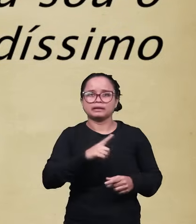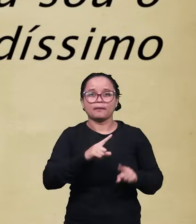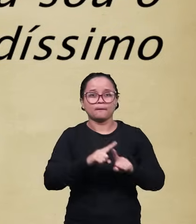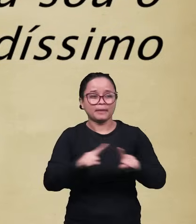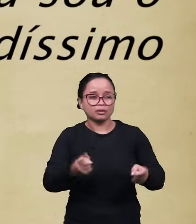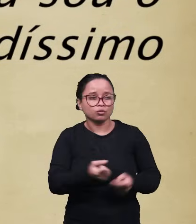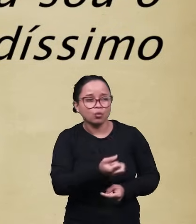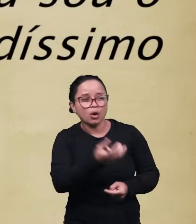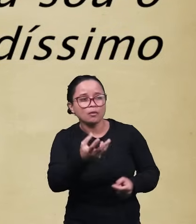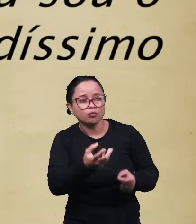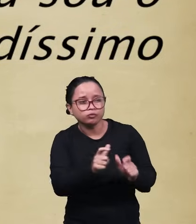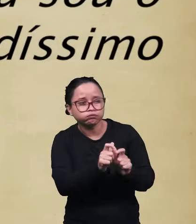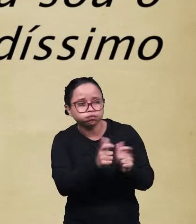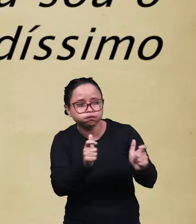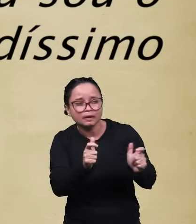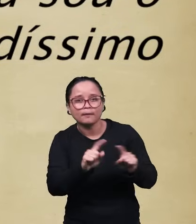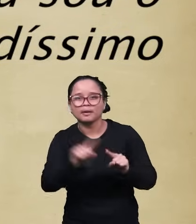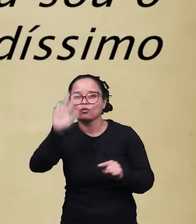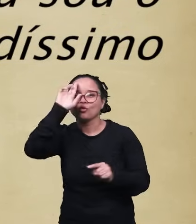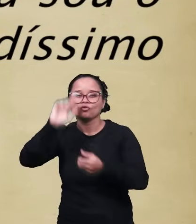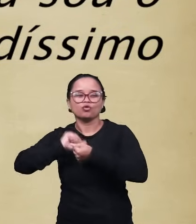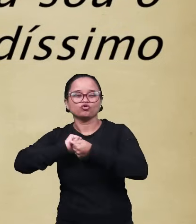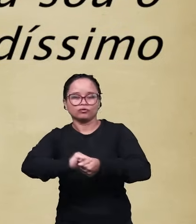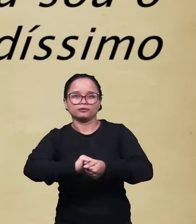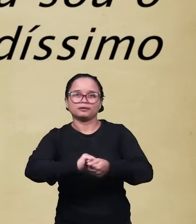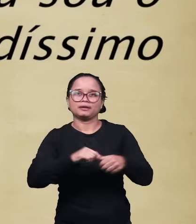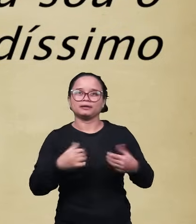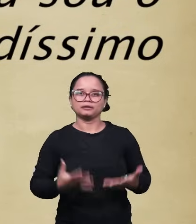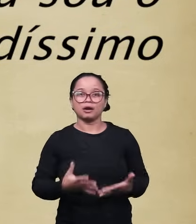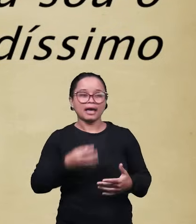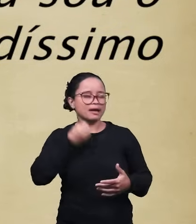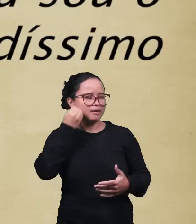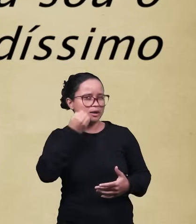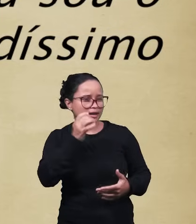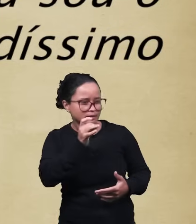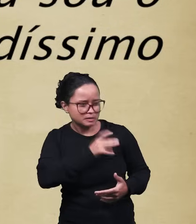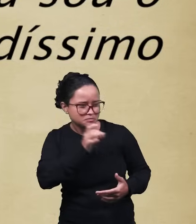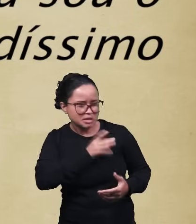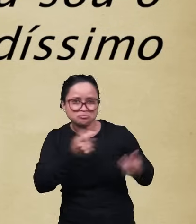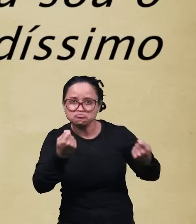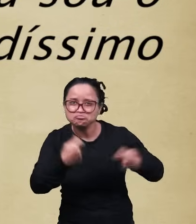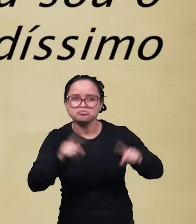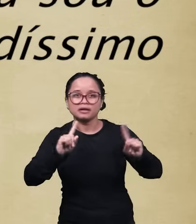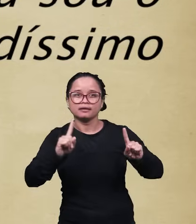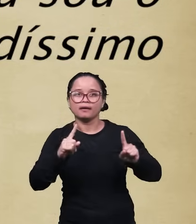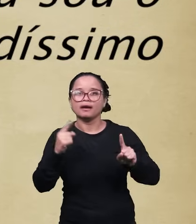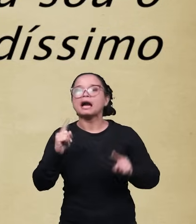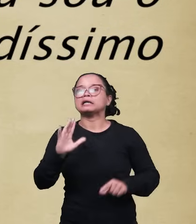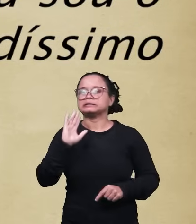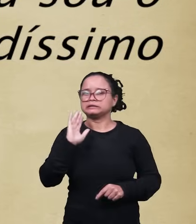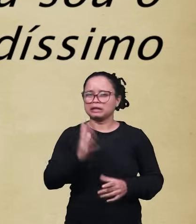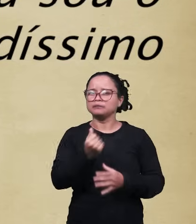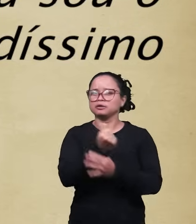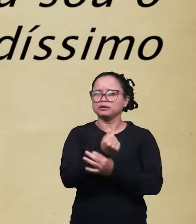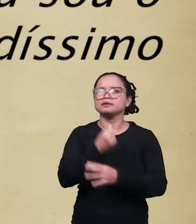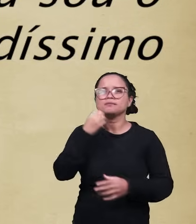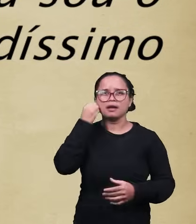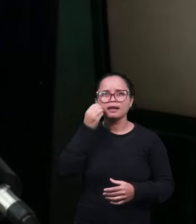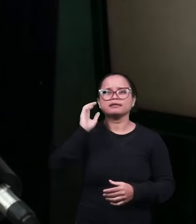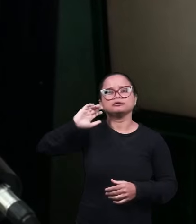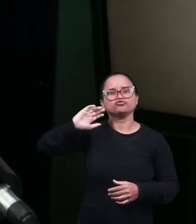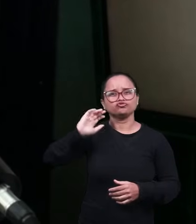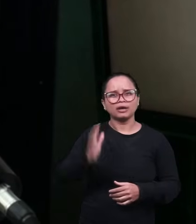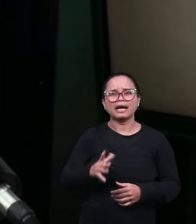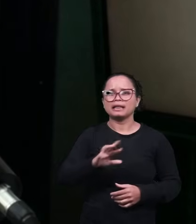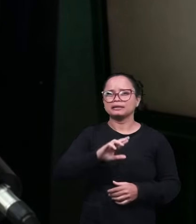foi com ele. Então, essa experiência de não temas, Abrão tinha com o Senhor, porque ele já havia vivido isso. Não era